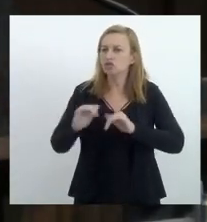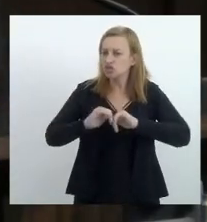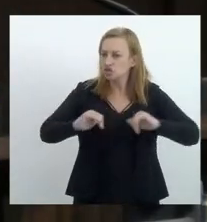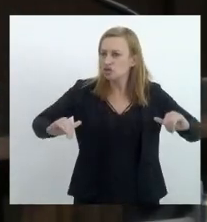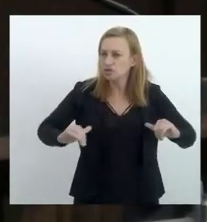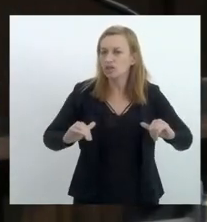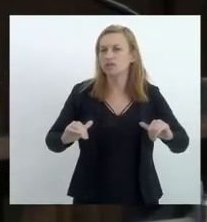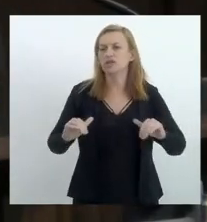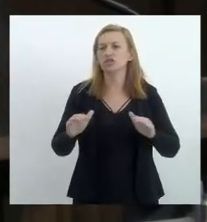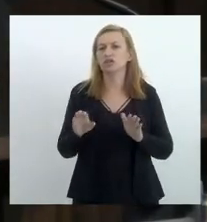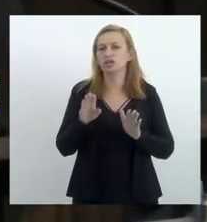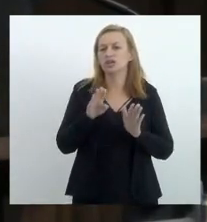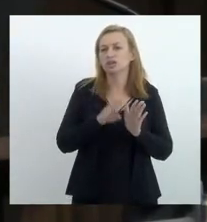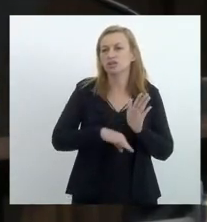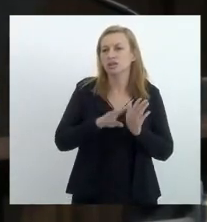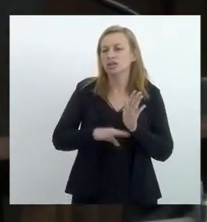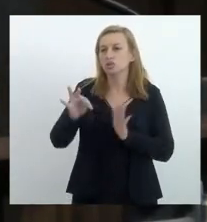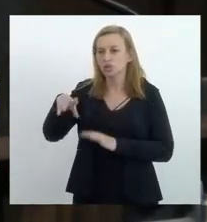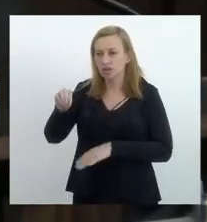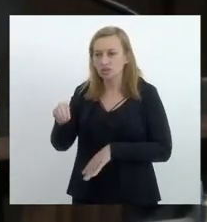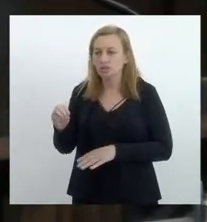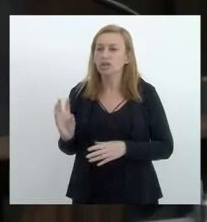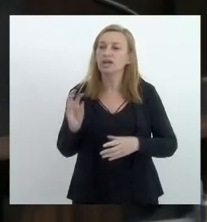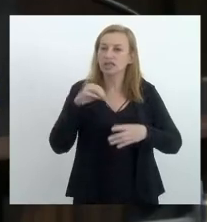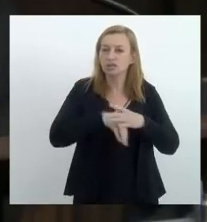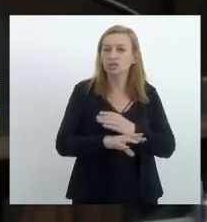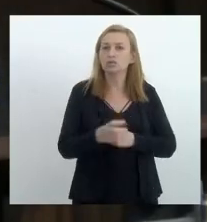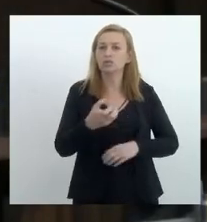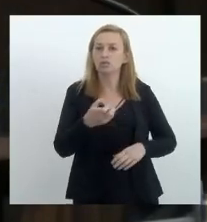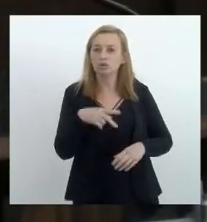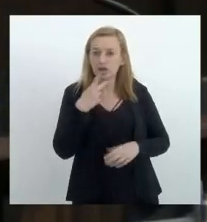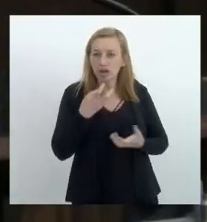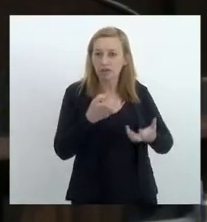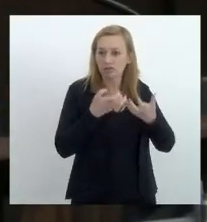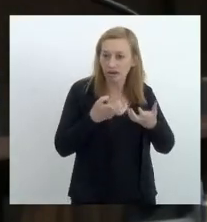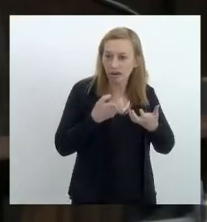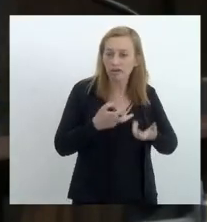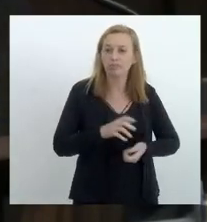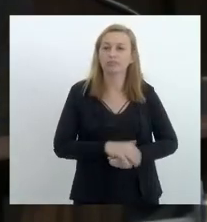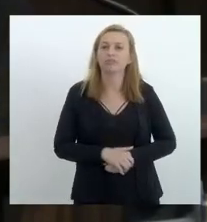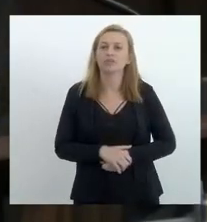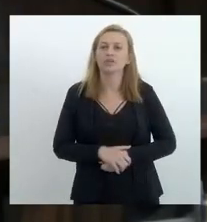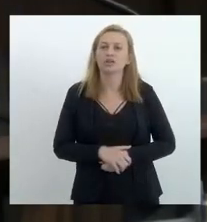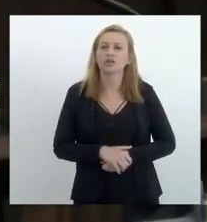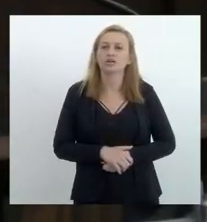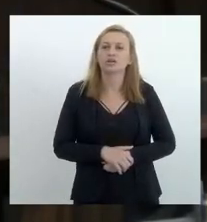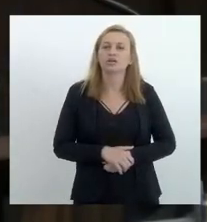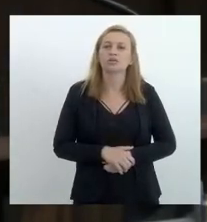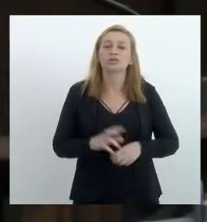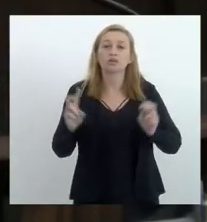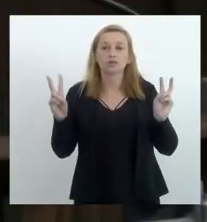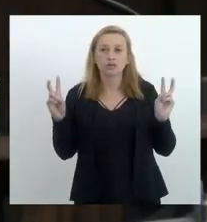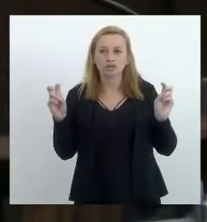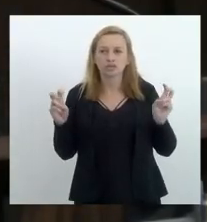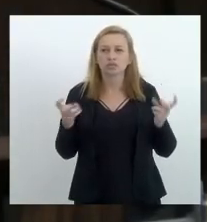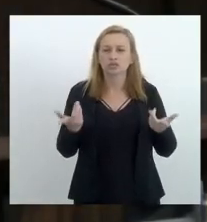do teto. E acrescentou, e é o ponto que eu quero chegar, e acrescentou o seguinte, Flávio,